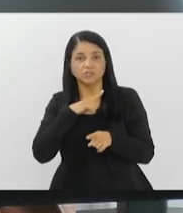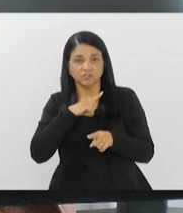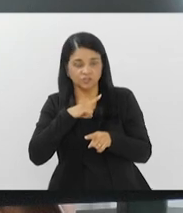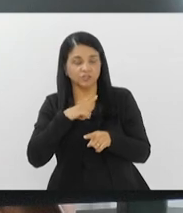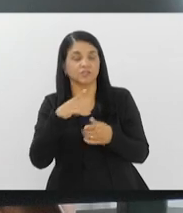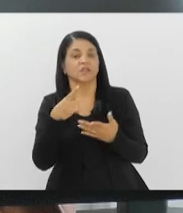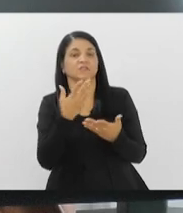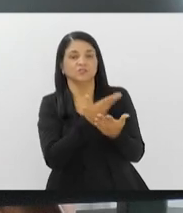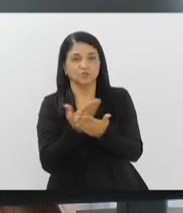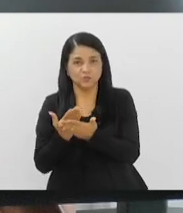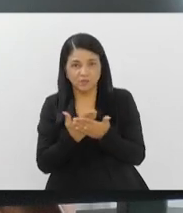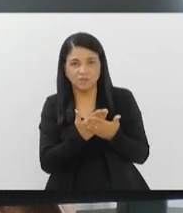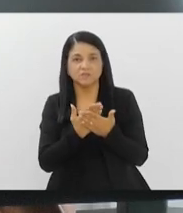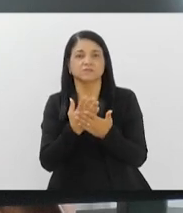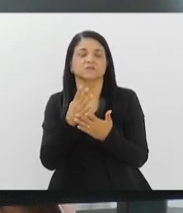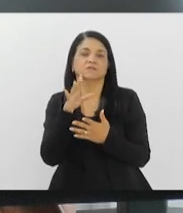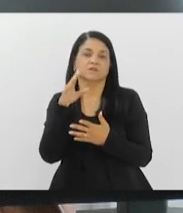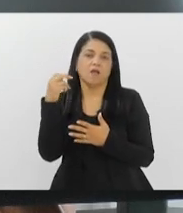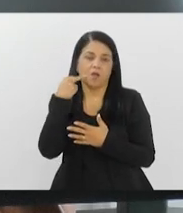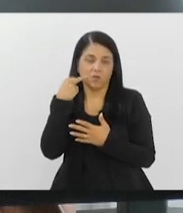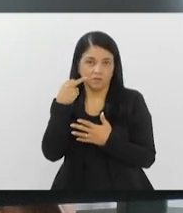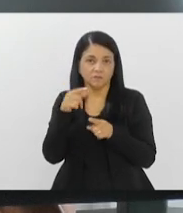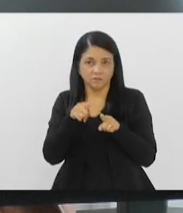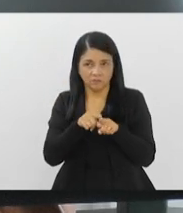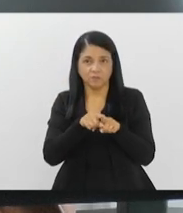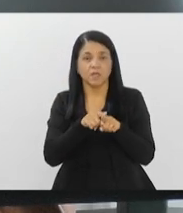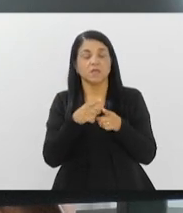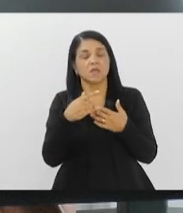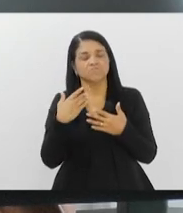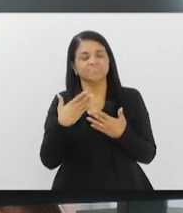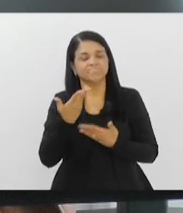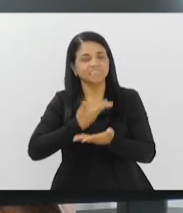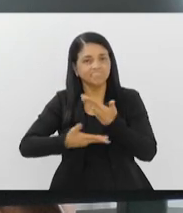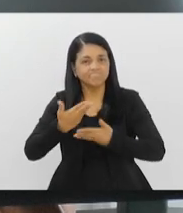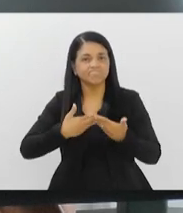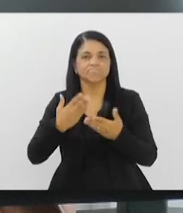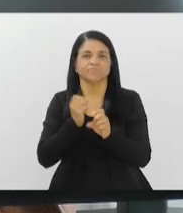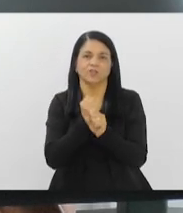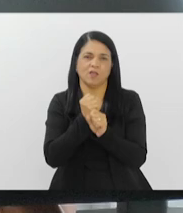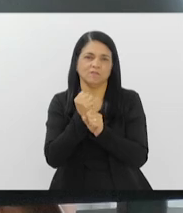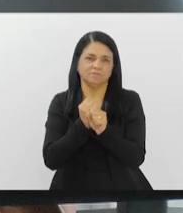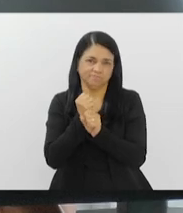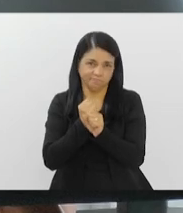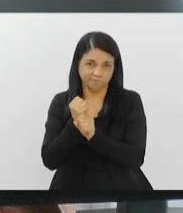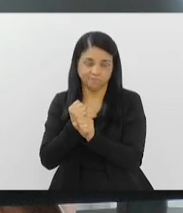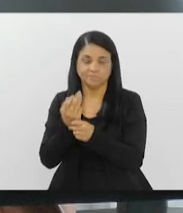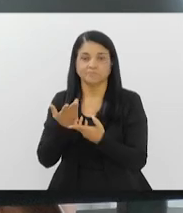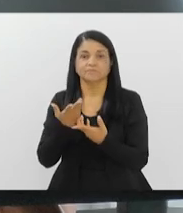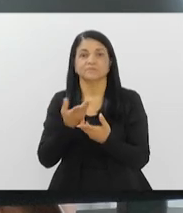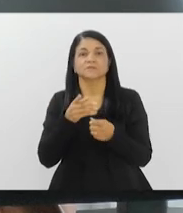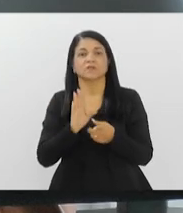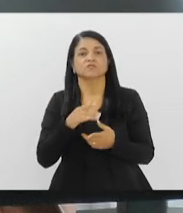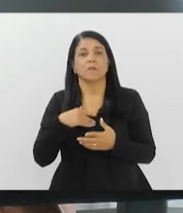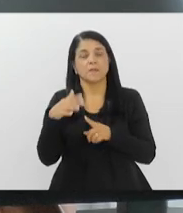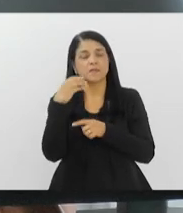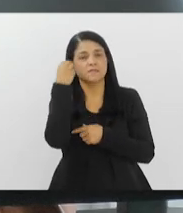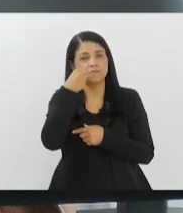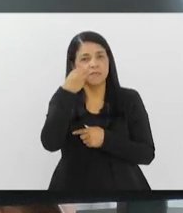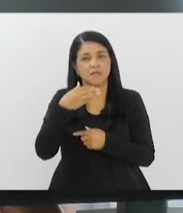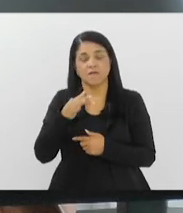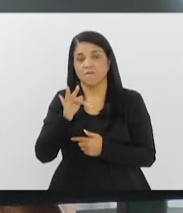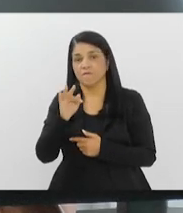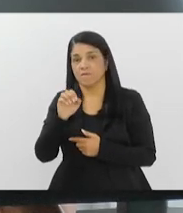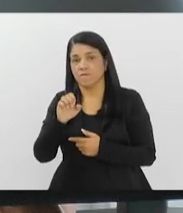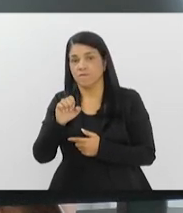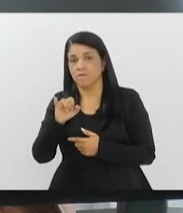com Angola, ela é antiga e ela é próspera. Bom, a minha experiência com a FILDA, eu já fiz 5 vezes a FILDA,